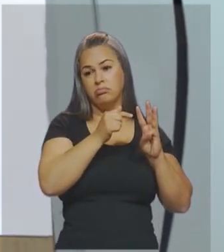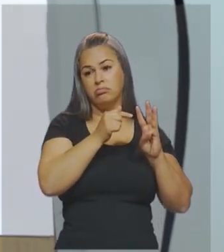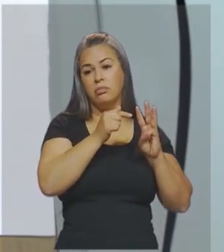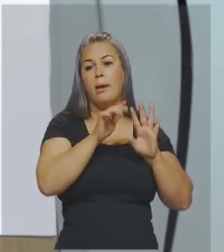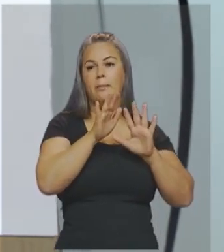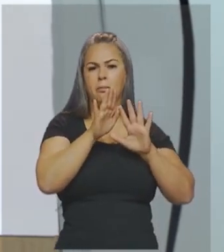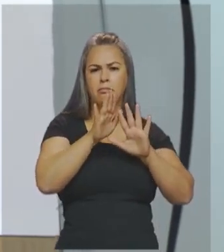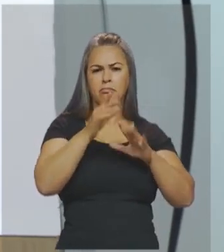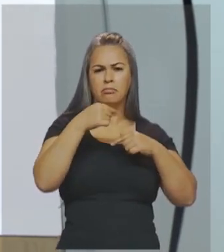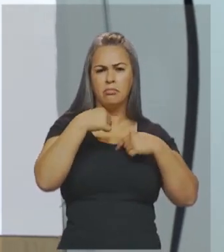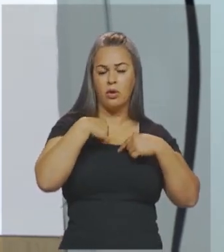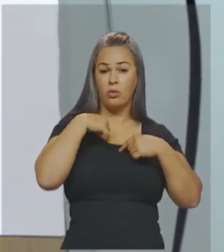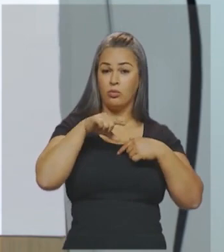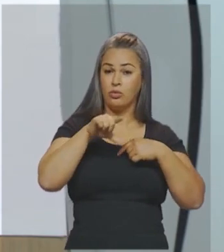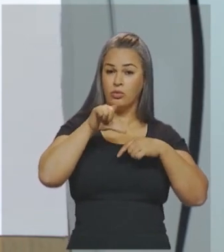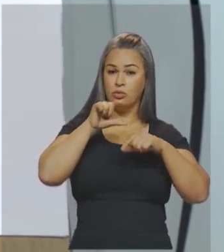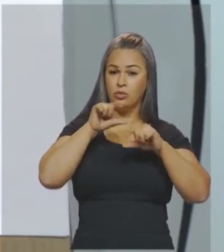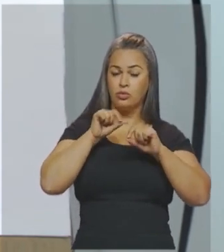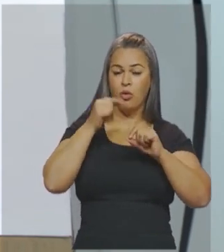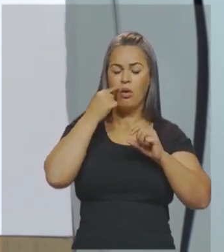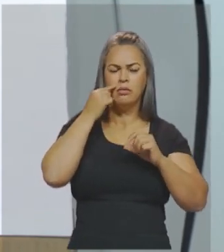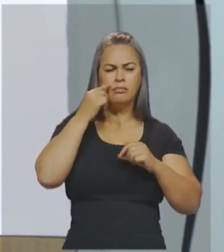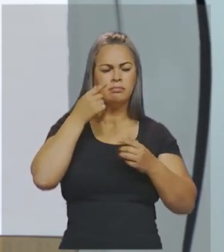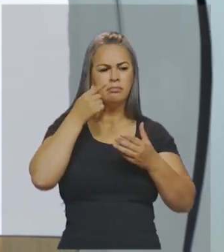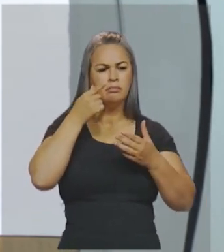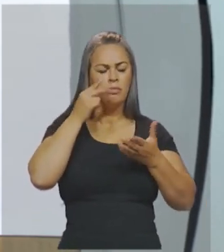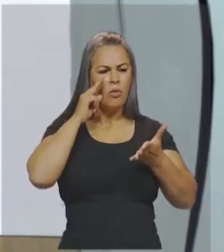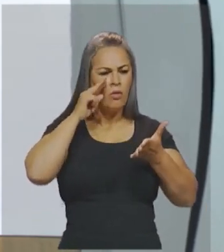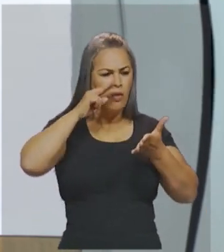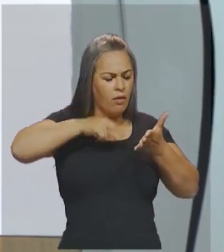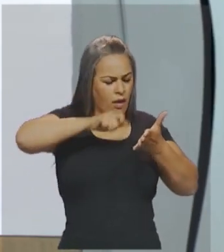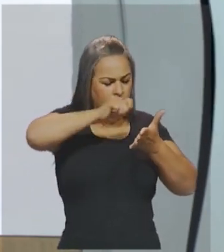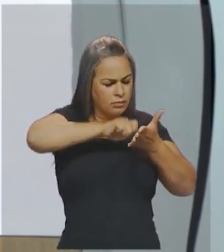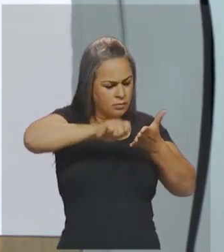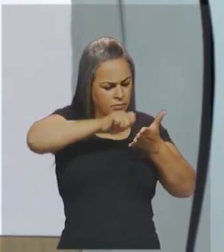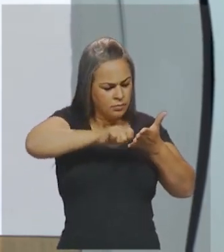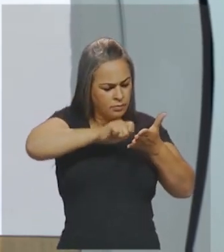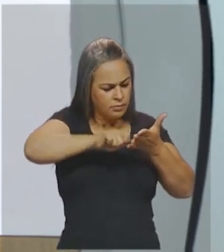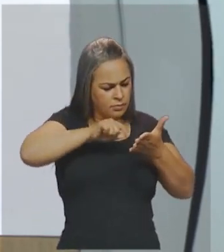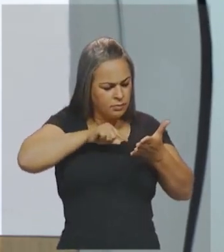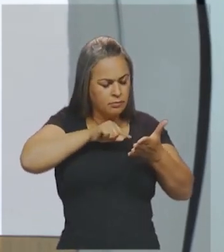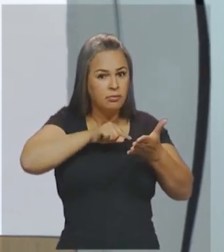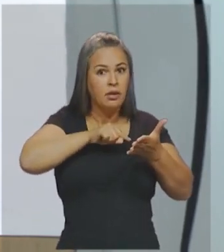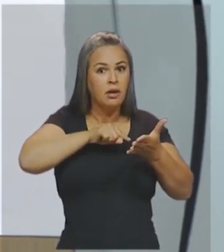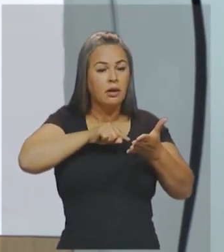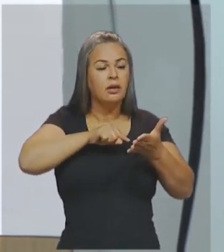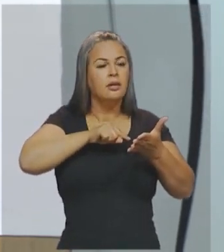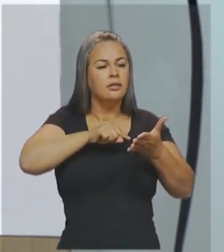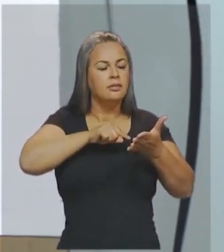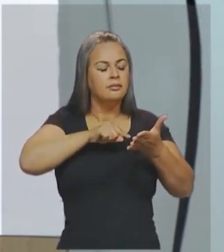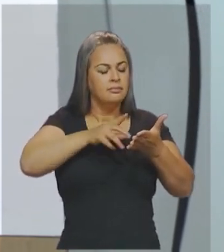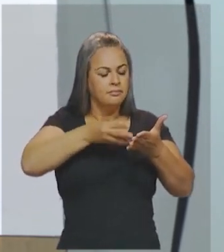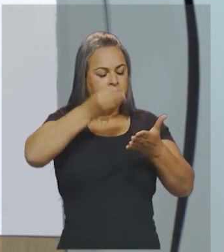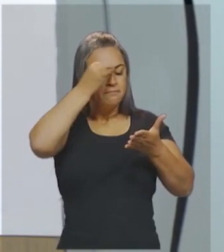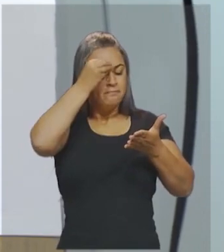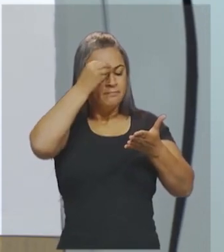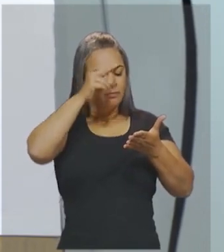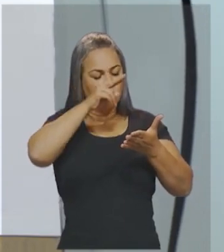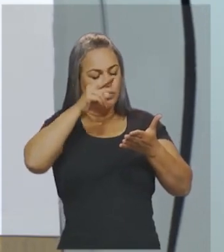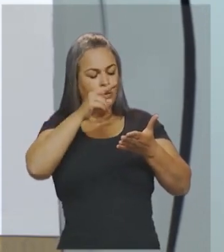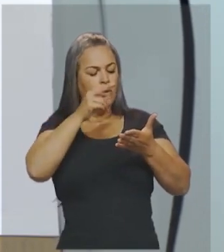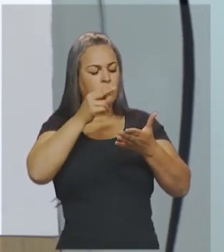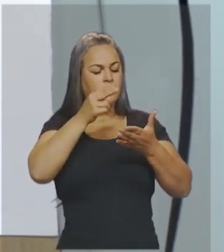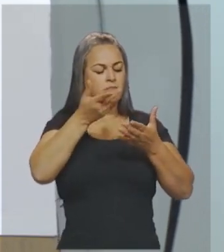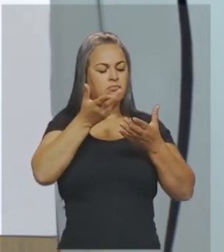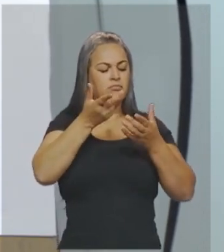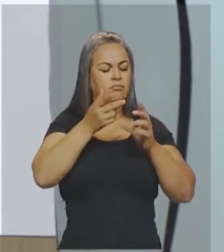prefiro, na leitura do número, e prestar atenção na sonoridade e já ir escrevendo, né, o valor posicional dele. Por